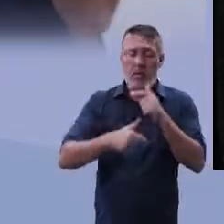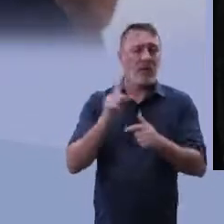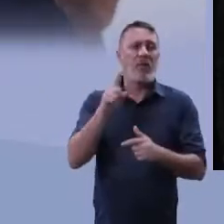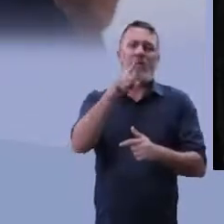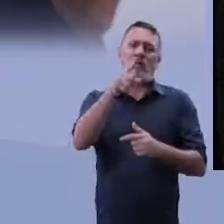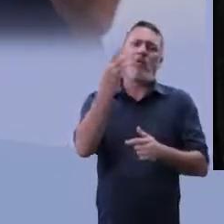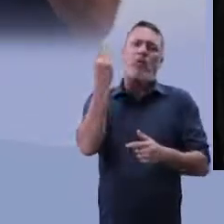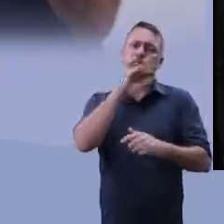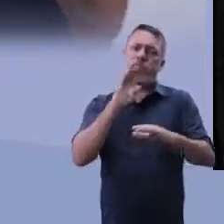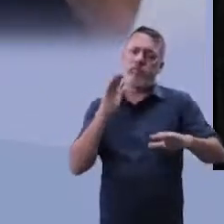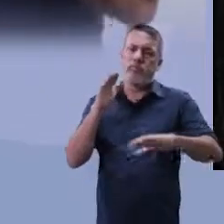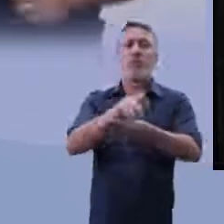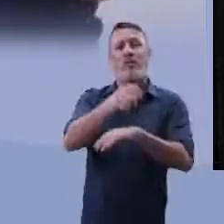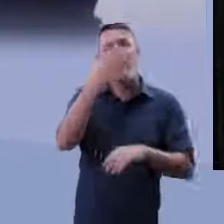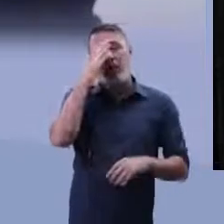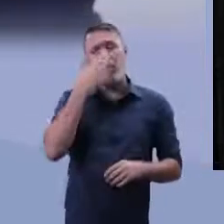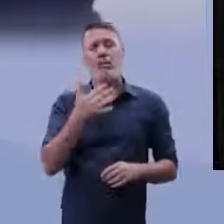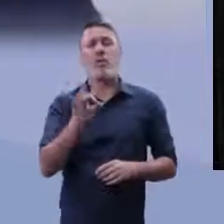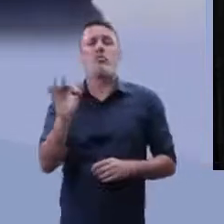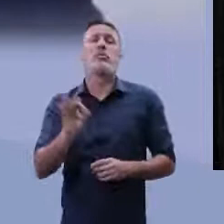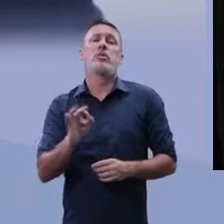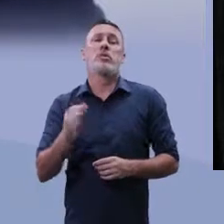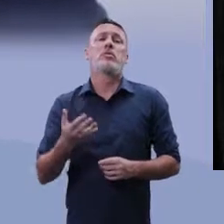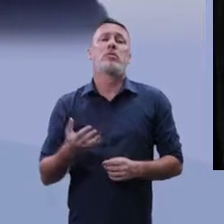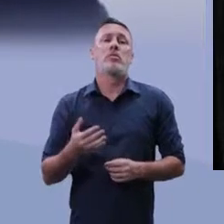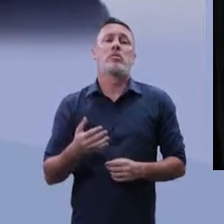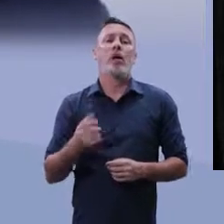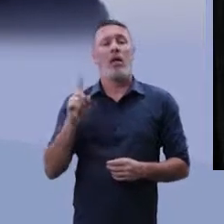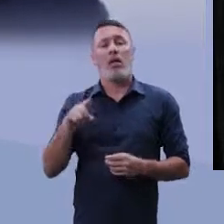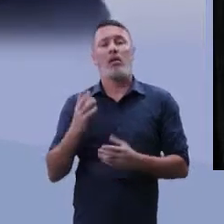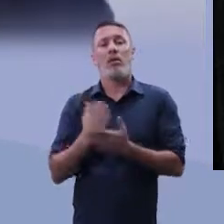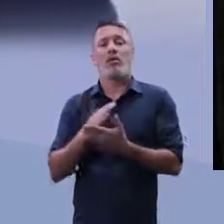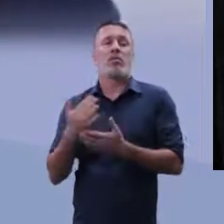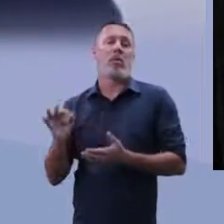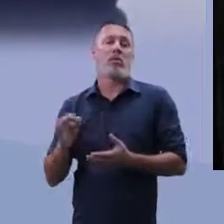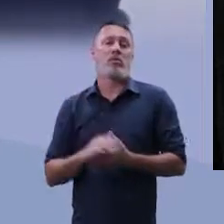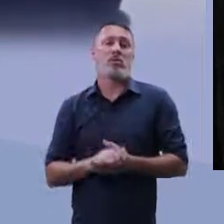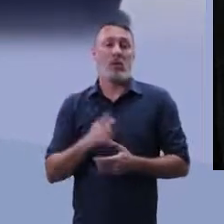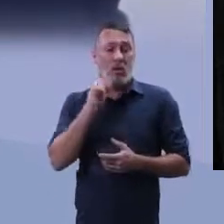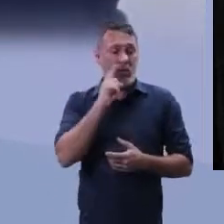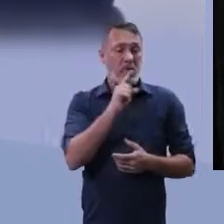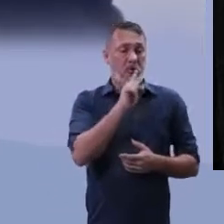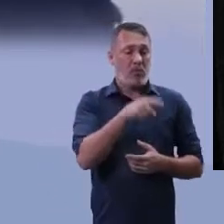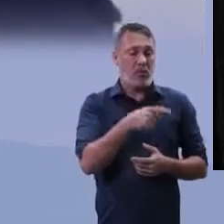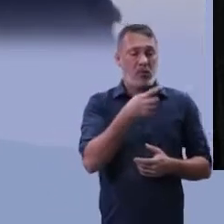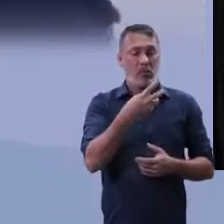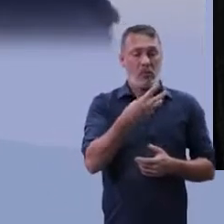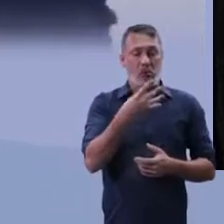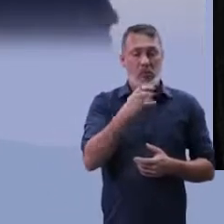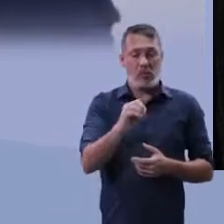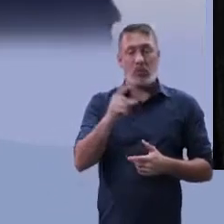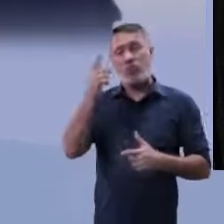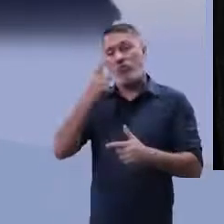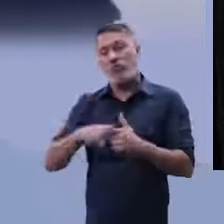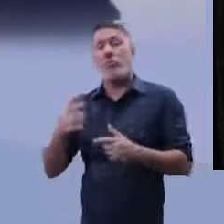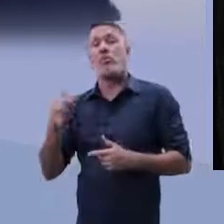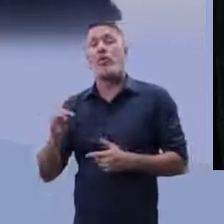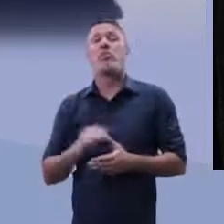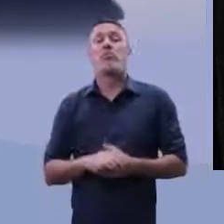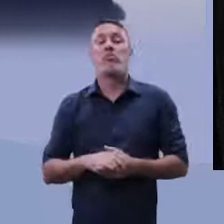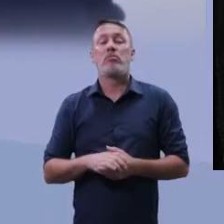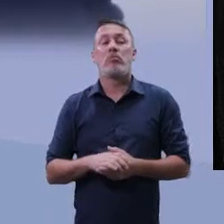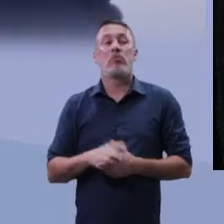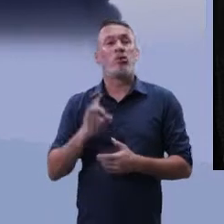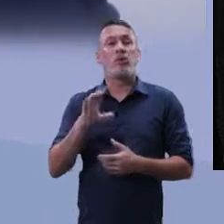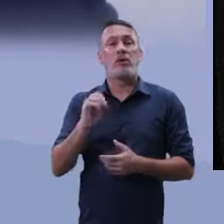você é hacker e você sabe que 10% é a 10ª parte. Pegar 1.340 e